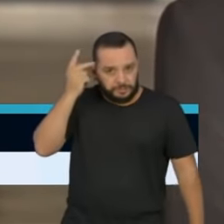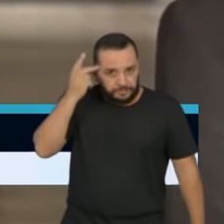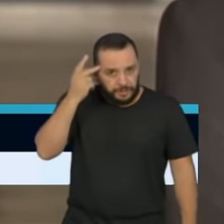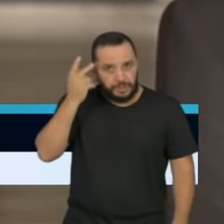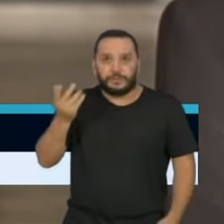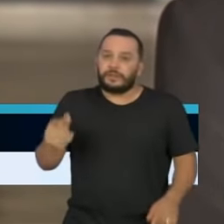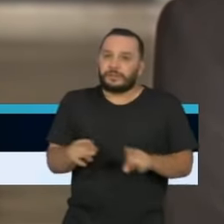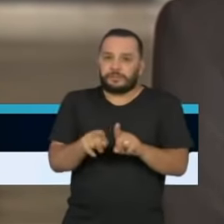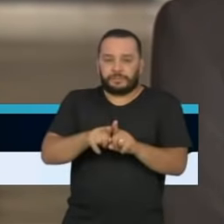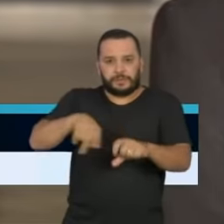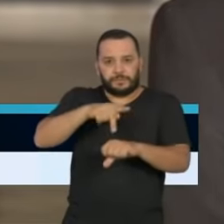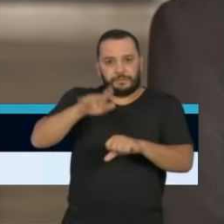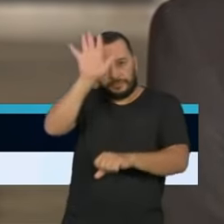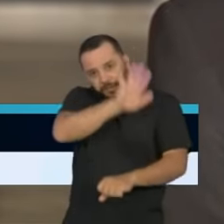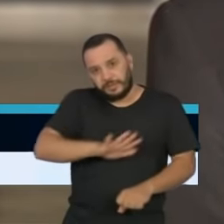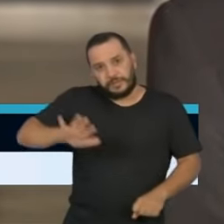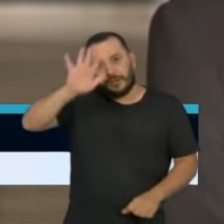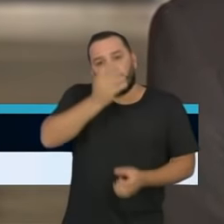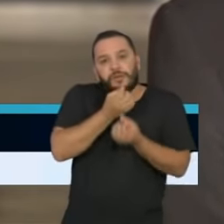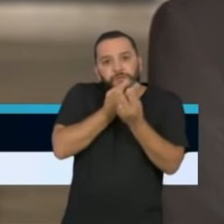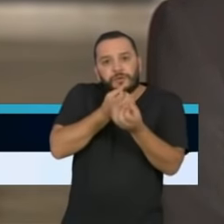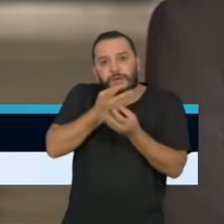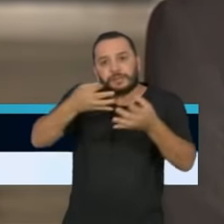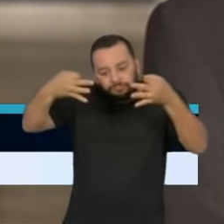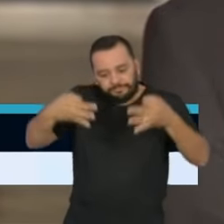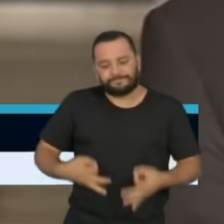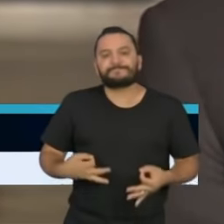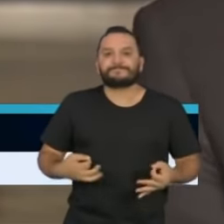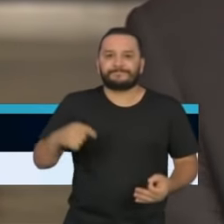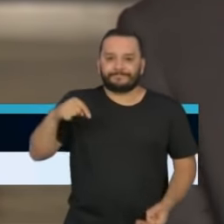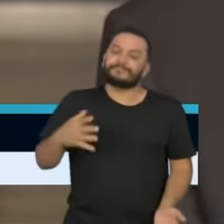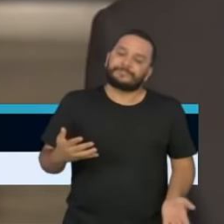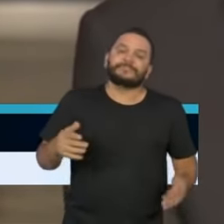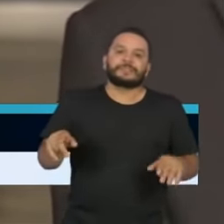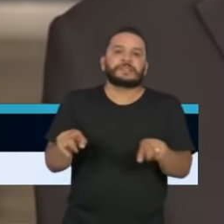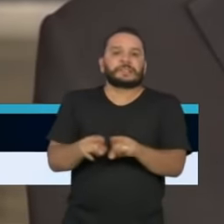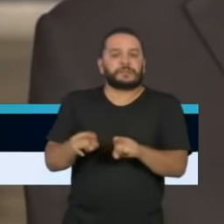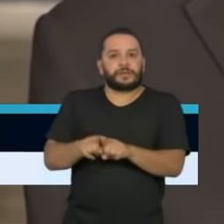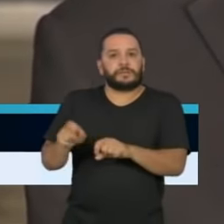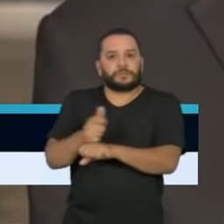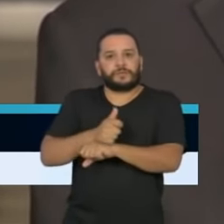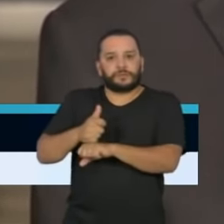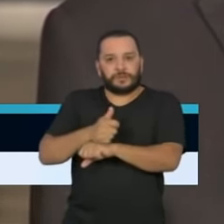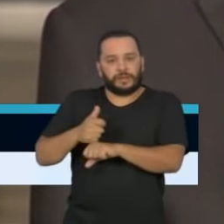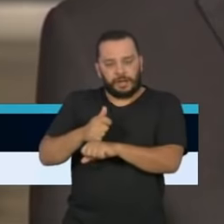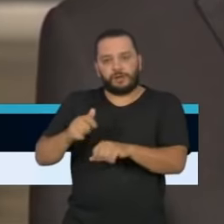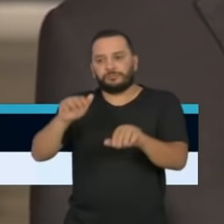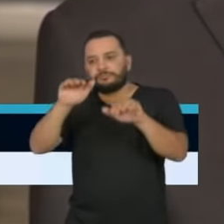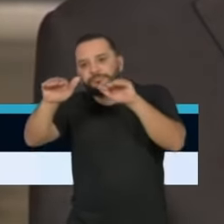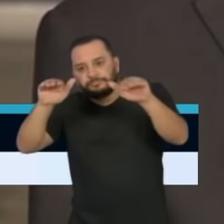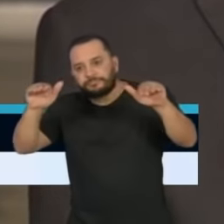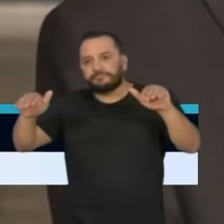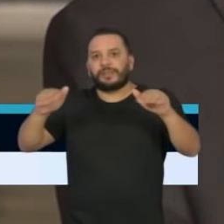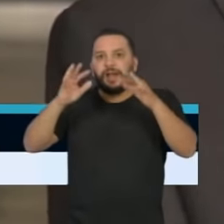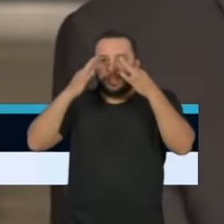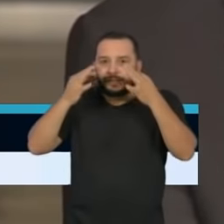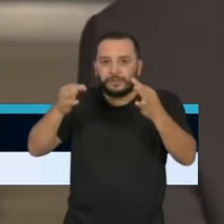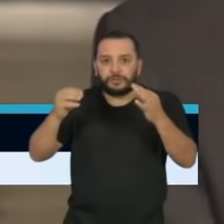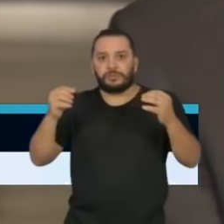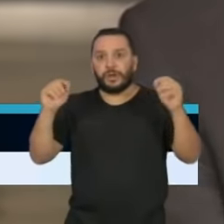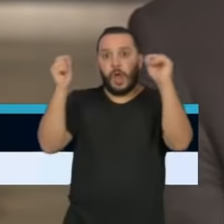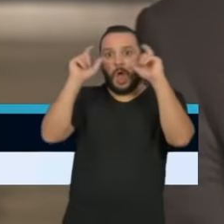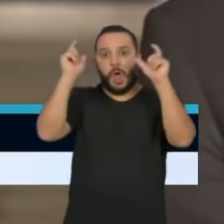no âmbito nacional também, dando informações corretas e precisas, fundamentadas em especialistas, sem alarme, sem posições que demandam